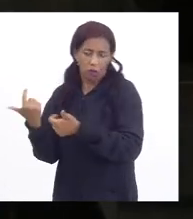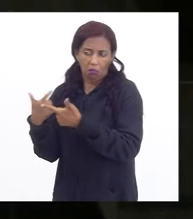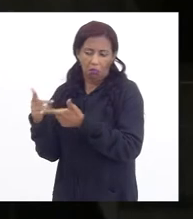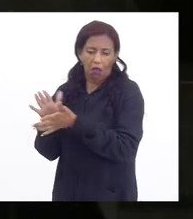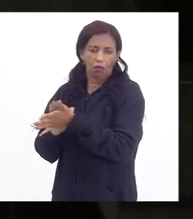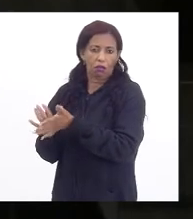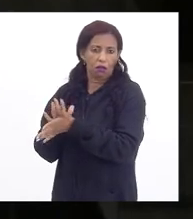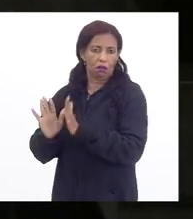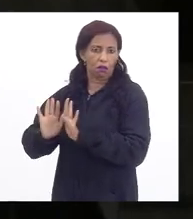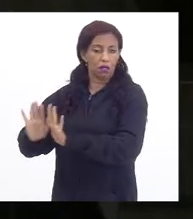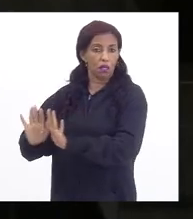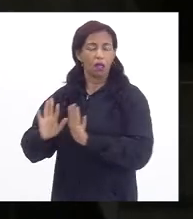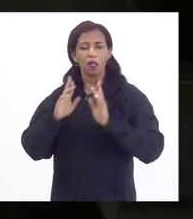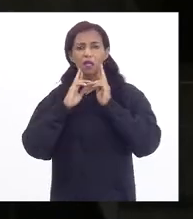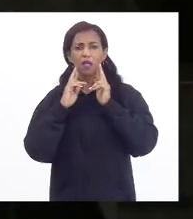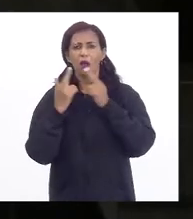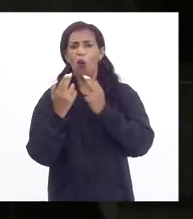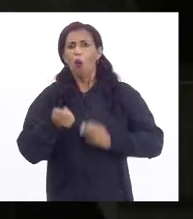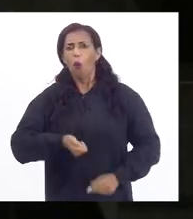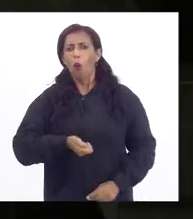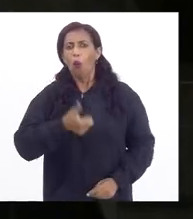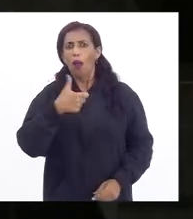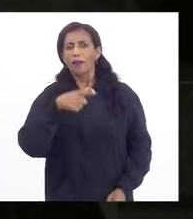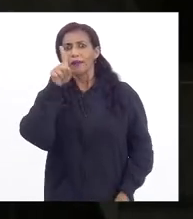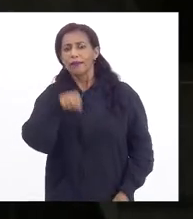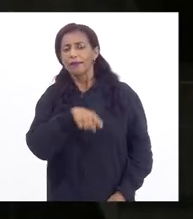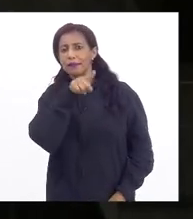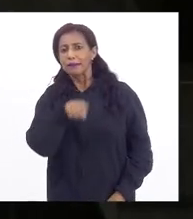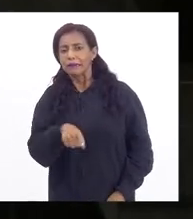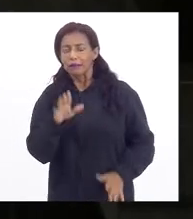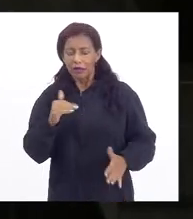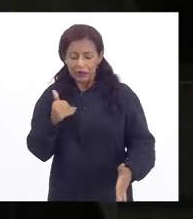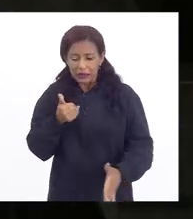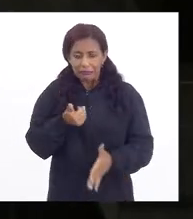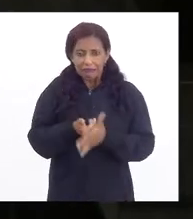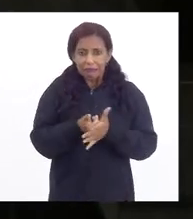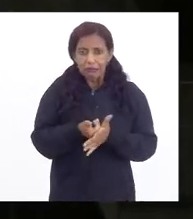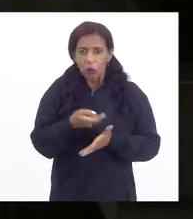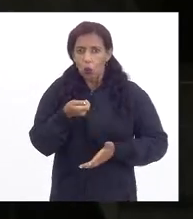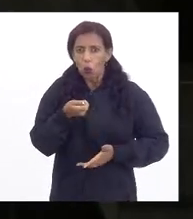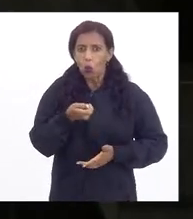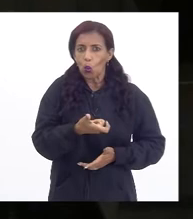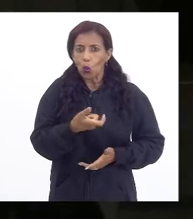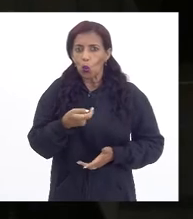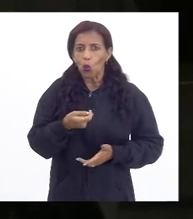reunião chegou a ser quase cancelada, mas acabou que, ainda assim, tabulamos